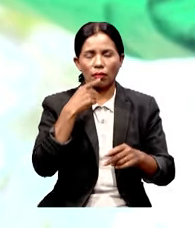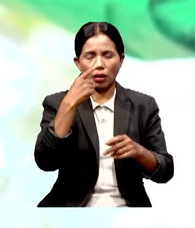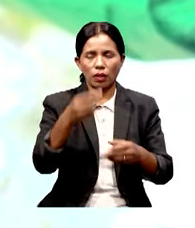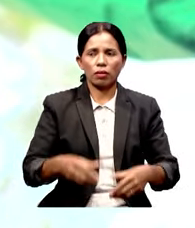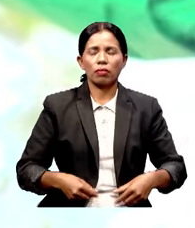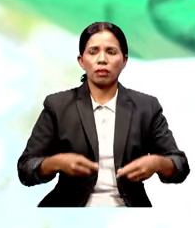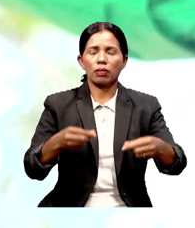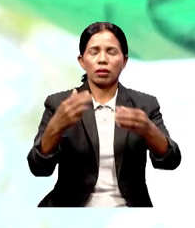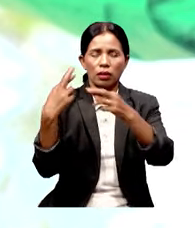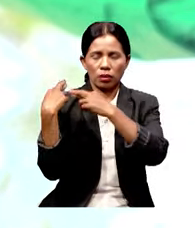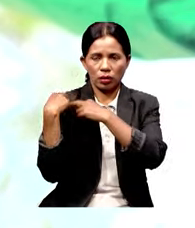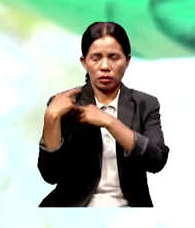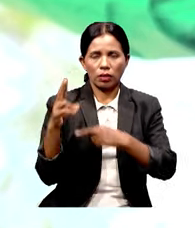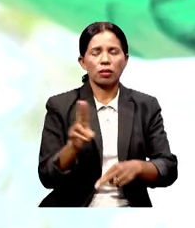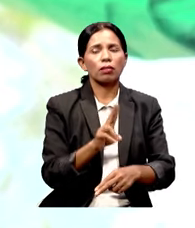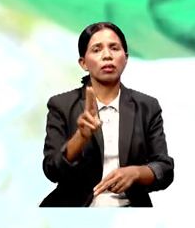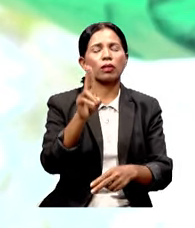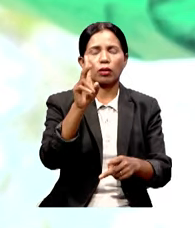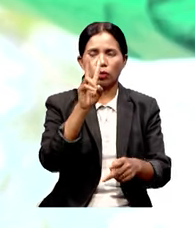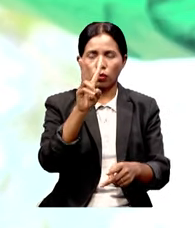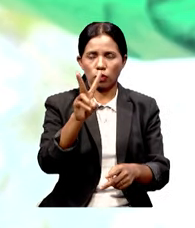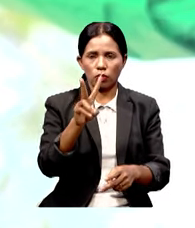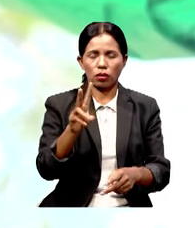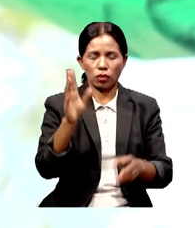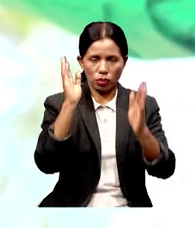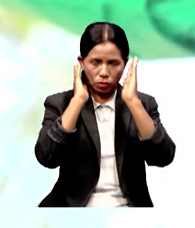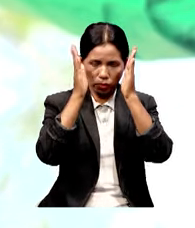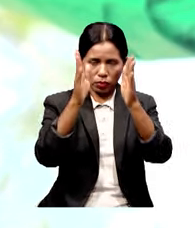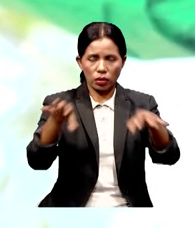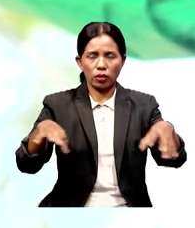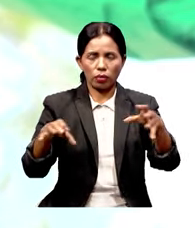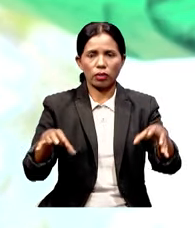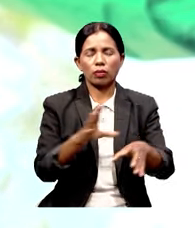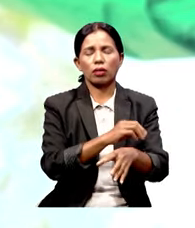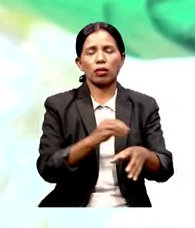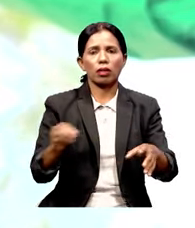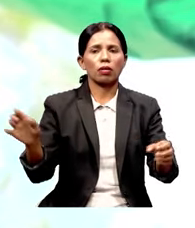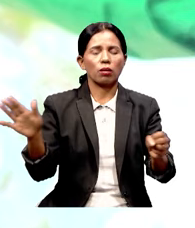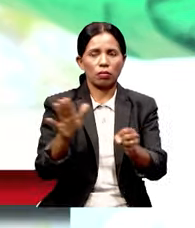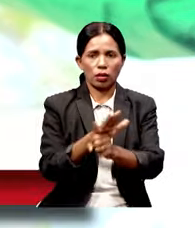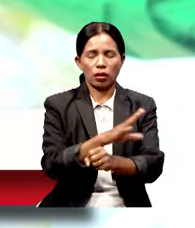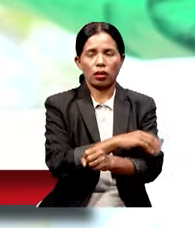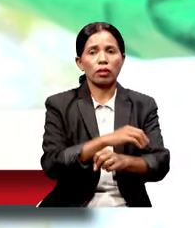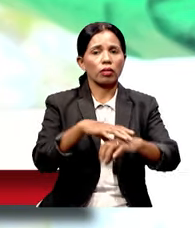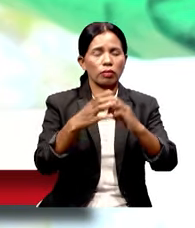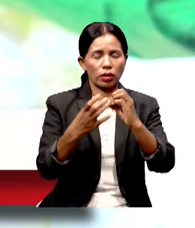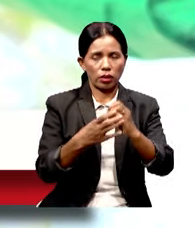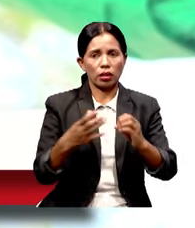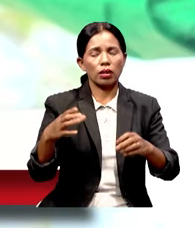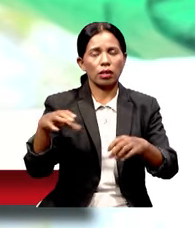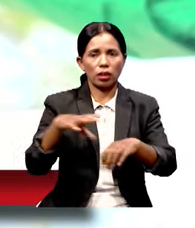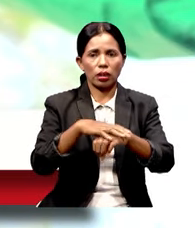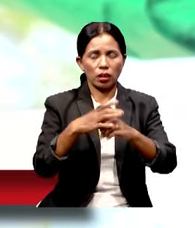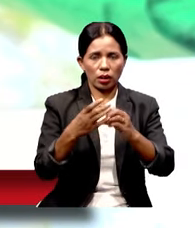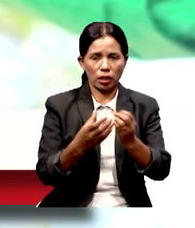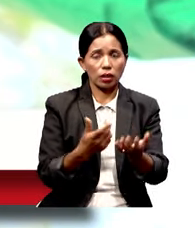na responsabilidade unidade Ruatan. O missão não é bem definido, pode completar a missão geral componente terrestre. A nessa componente